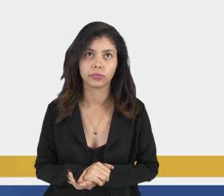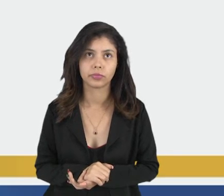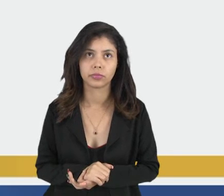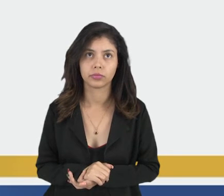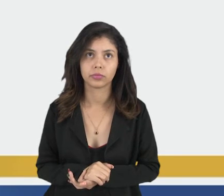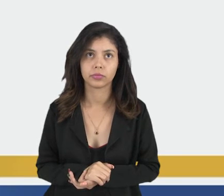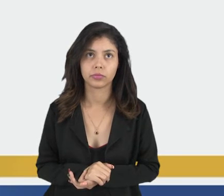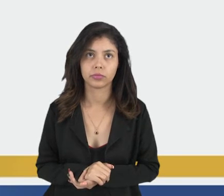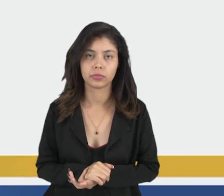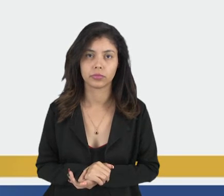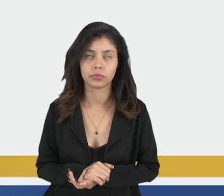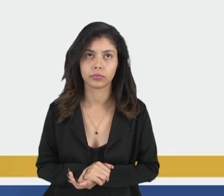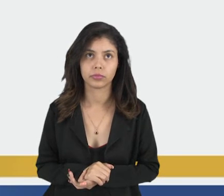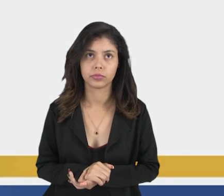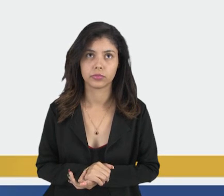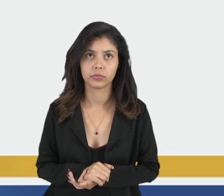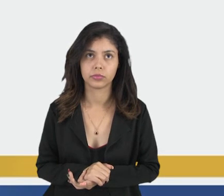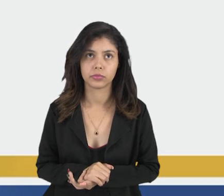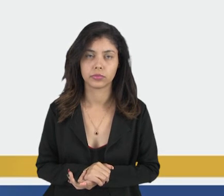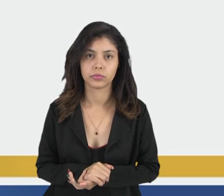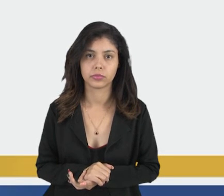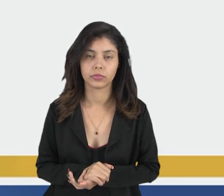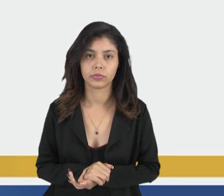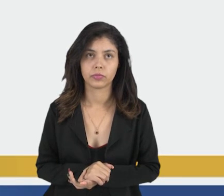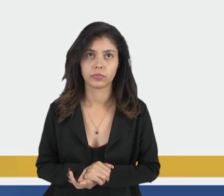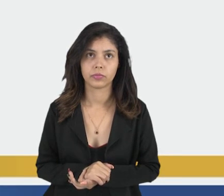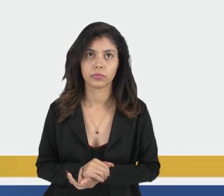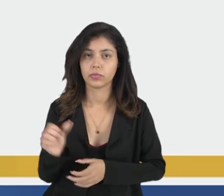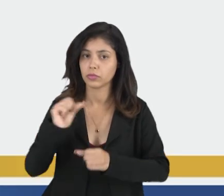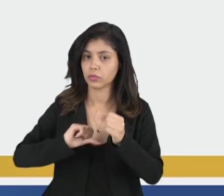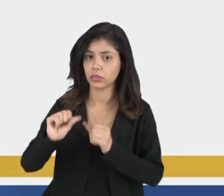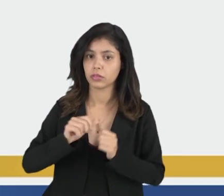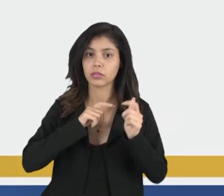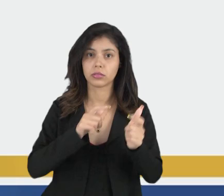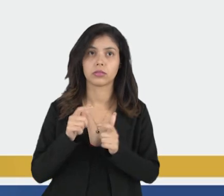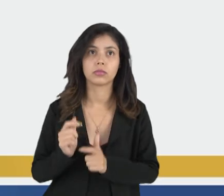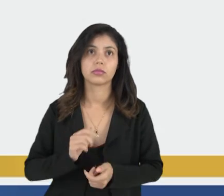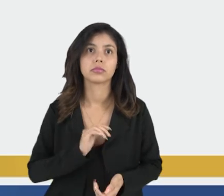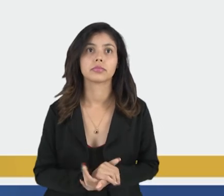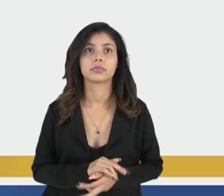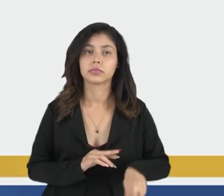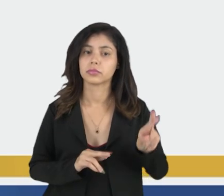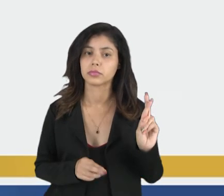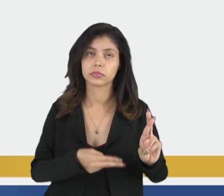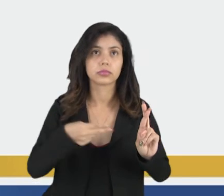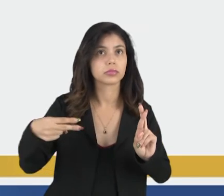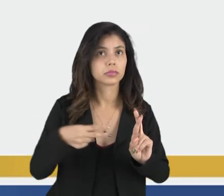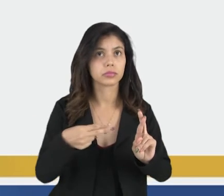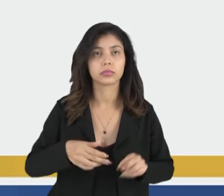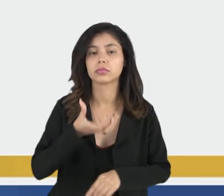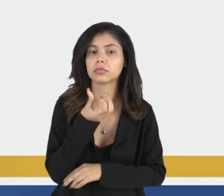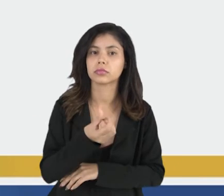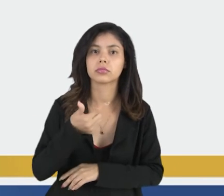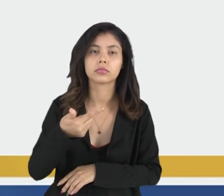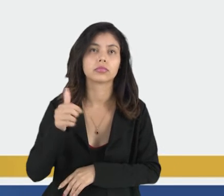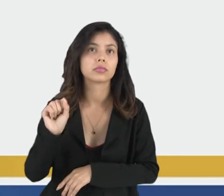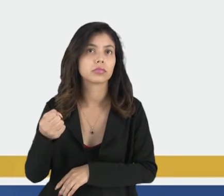6,28, 28R. Trocando de lugar vai ficar R é igual a